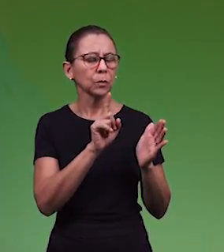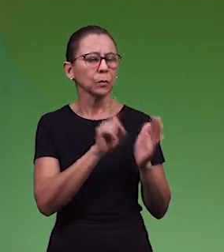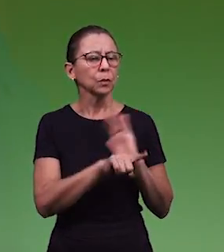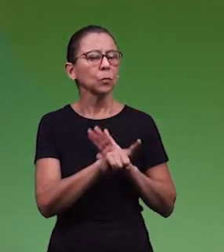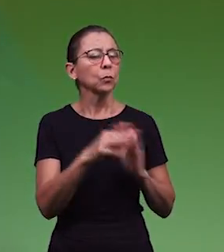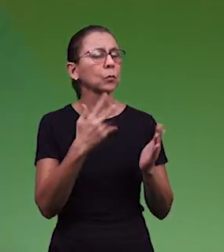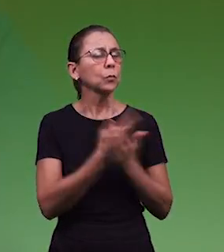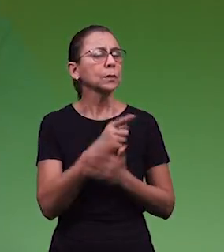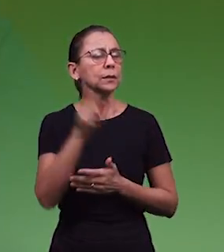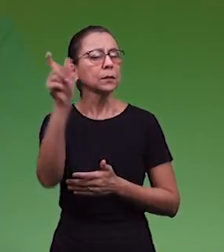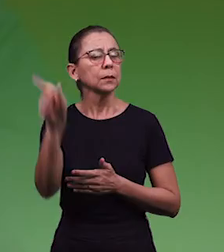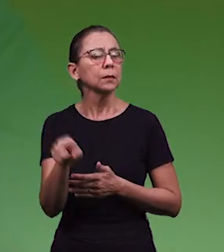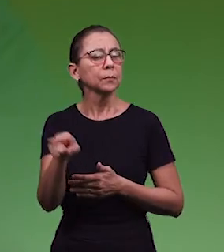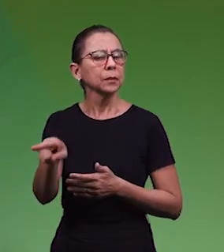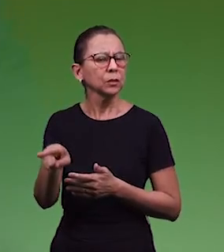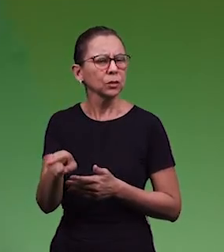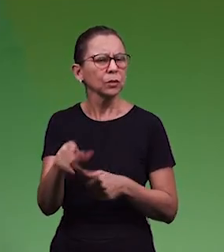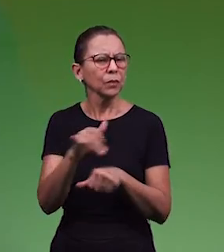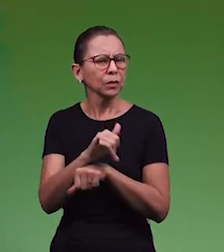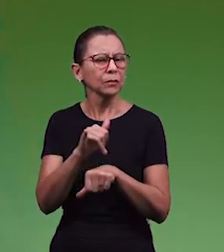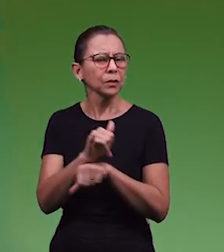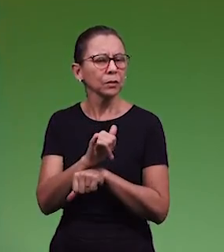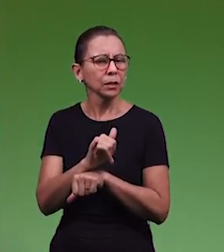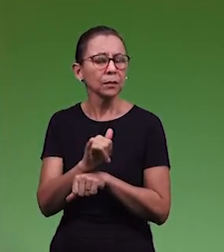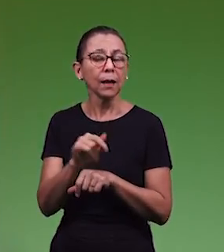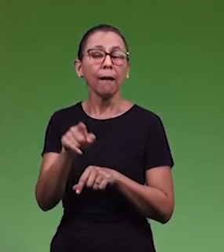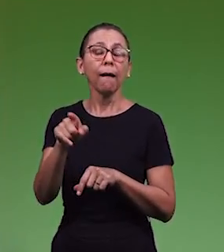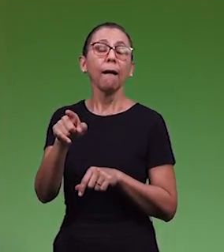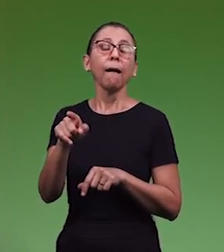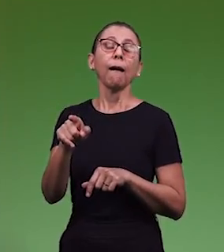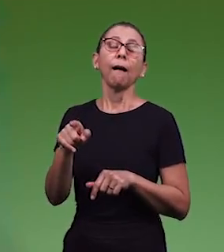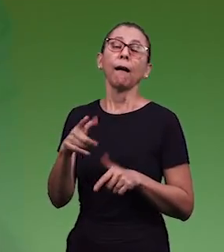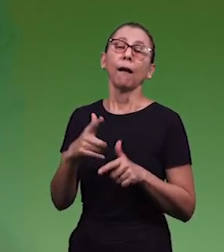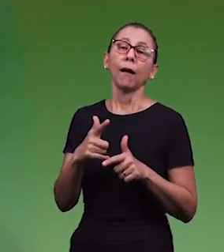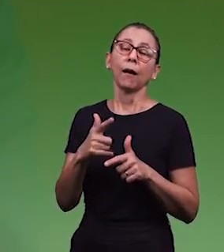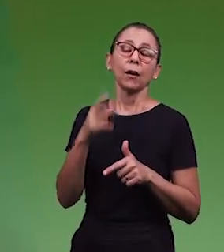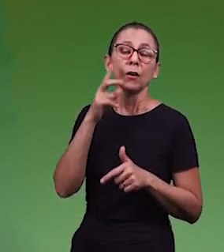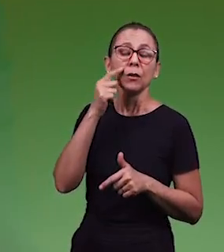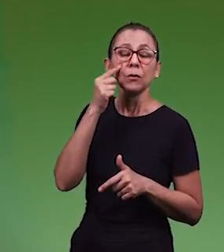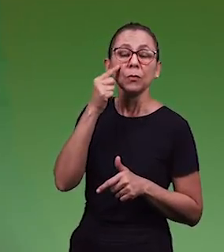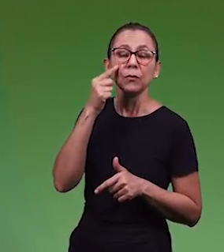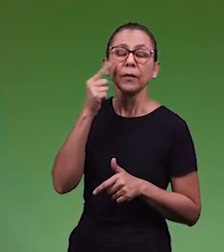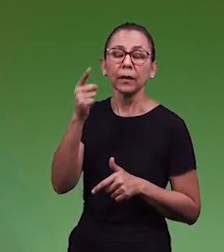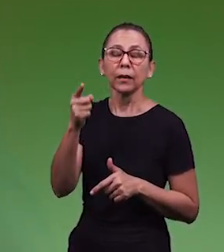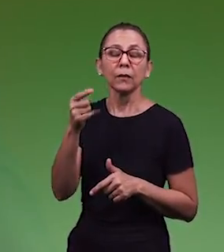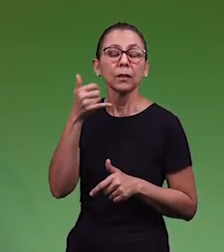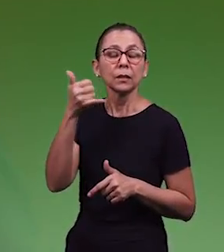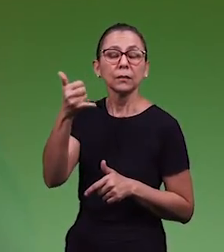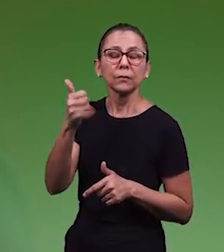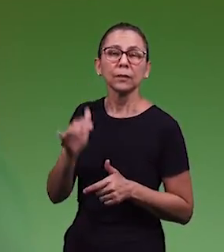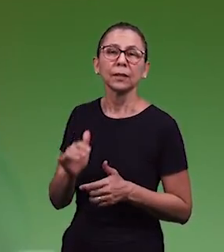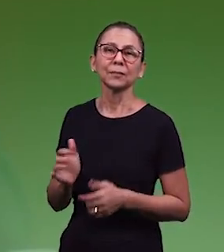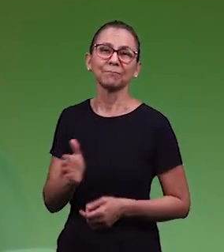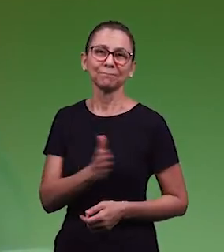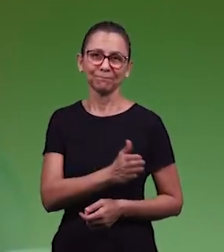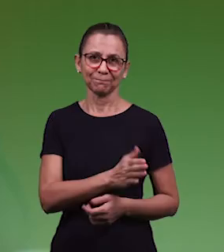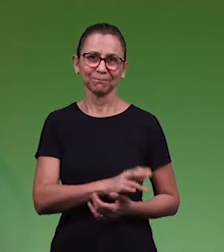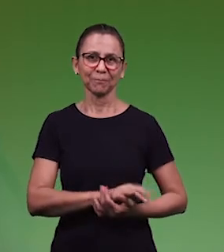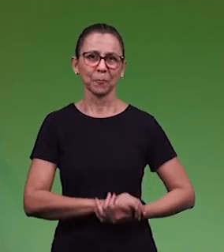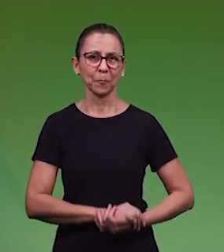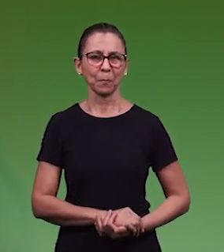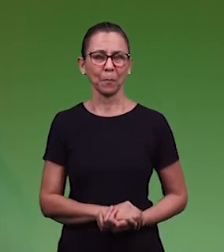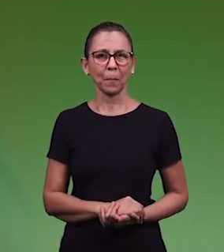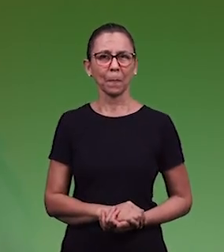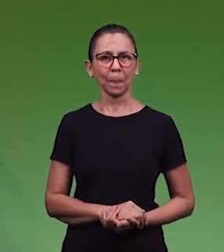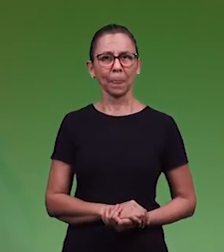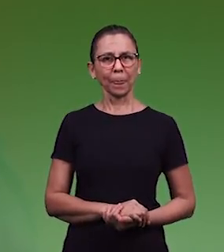de uma qualidade muito maior. E outra coisa que o senhor orientou é que cada grupo de assistência tomasse conta da igreja por um